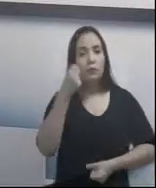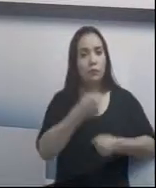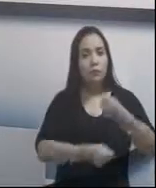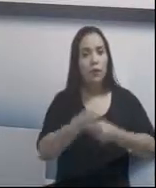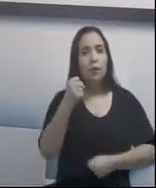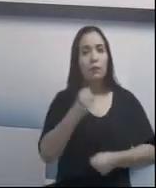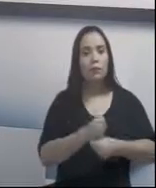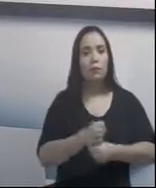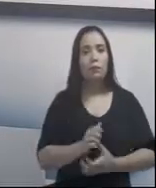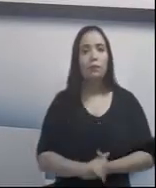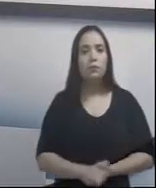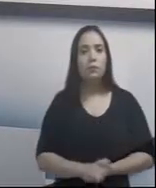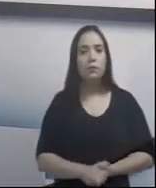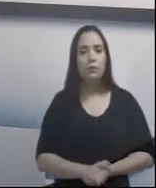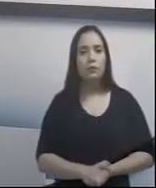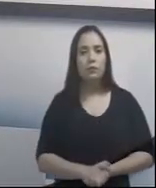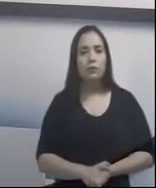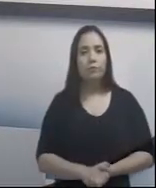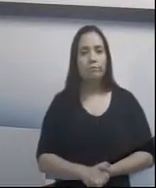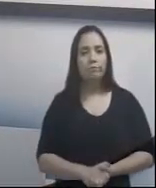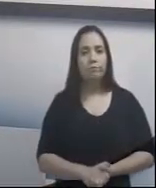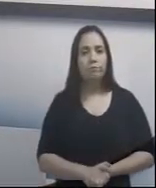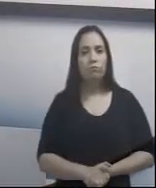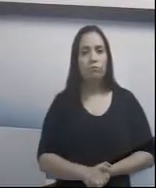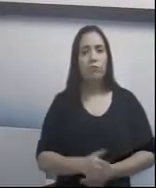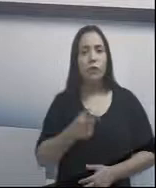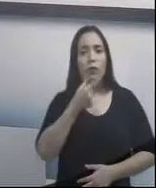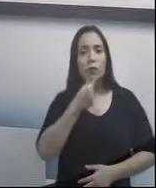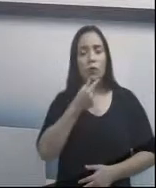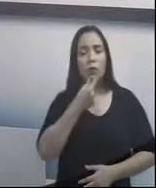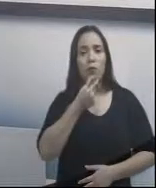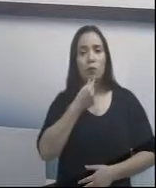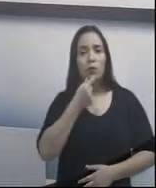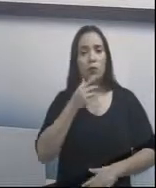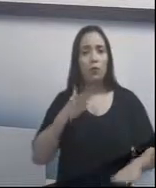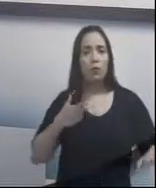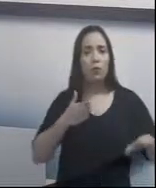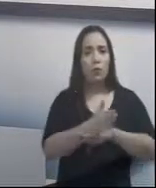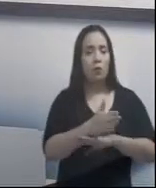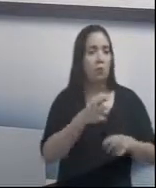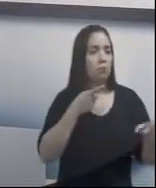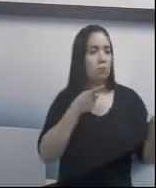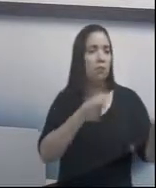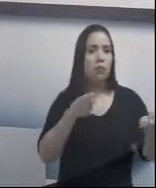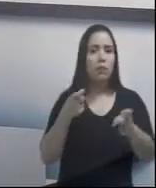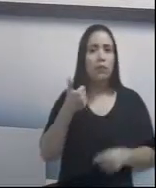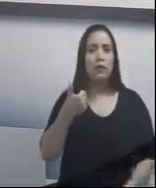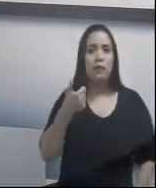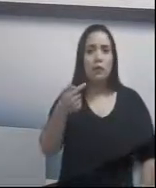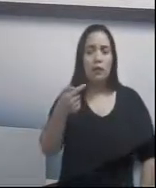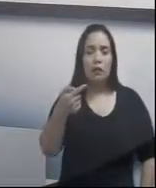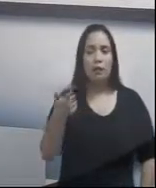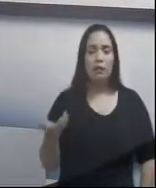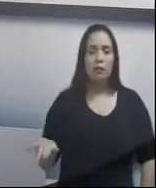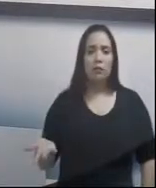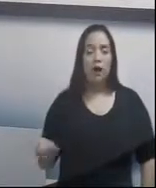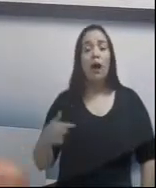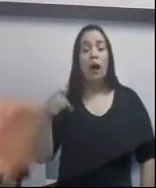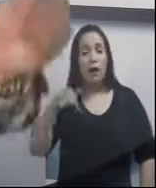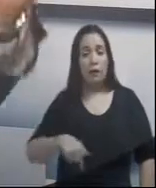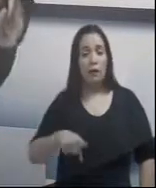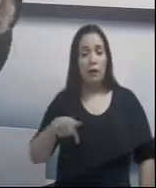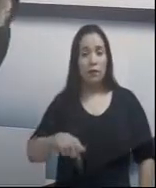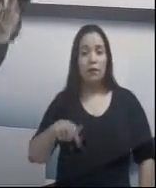cidade mais segura dos Estados Unidos. E lá, um louco armado de fuzil matou 17 pessoas.